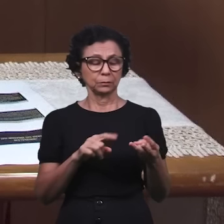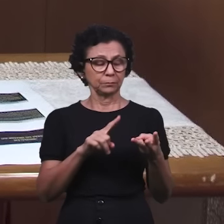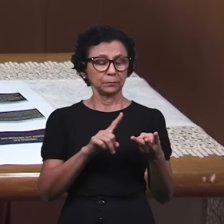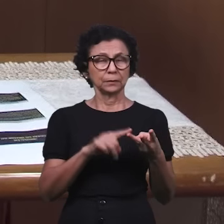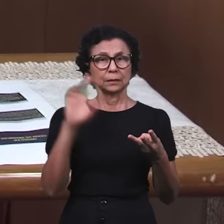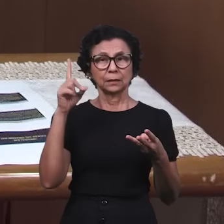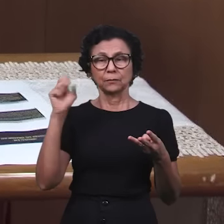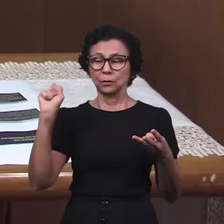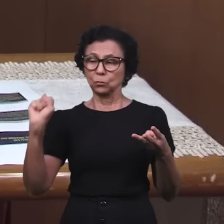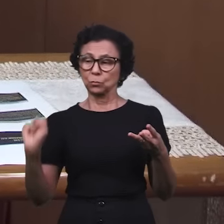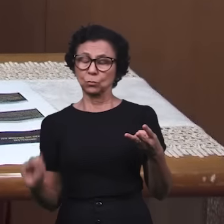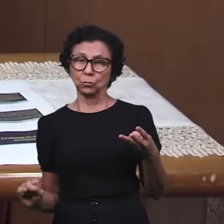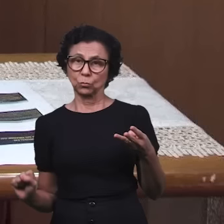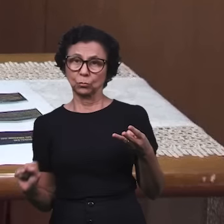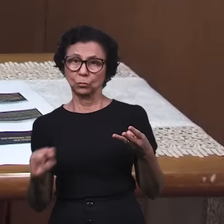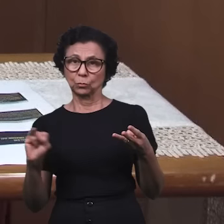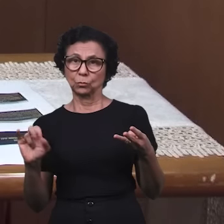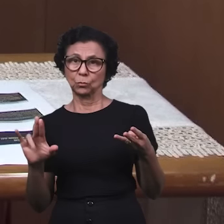com Judá.